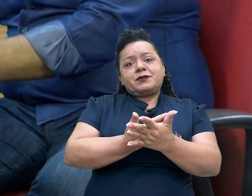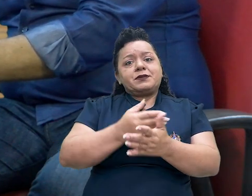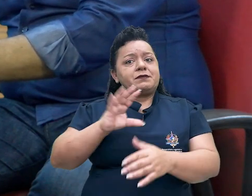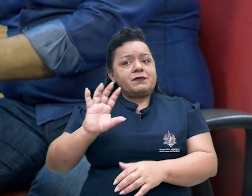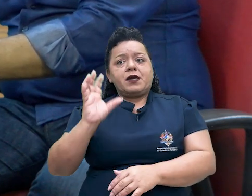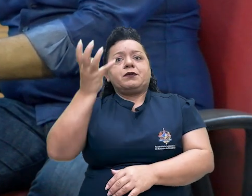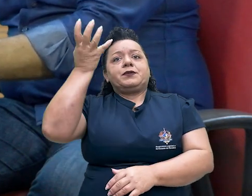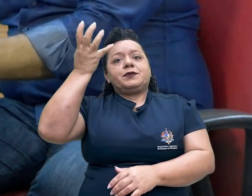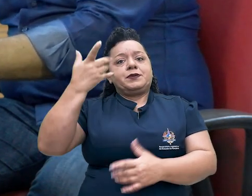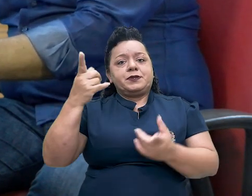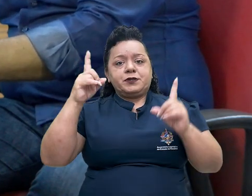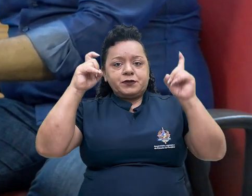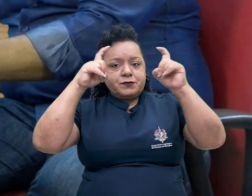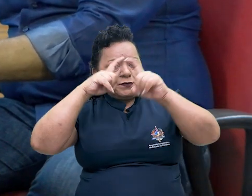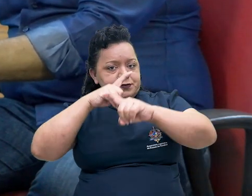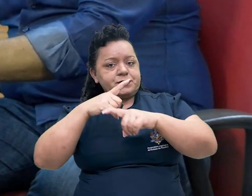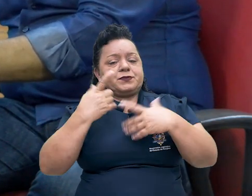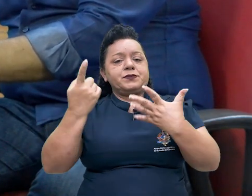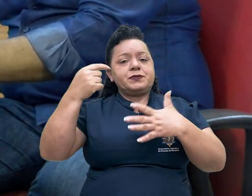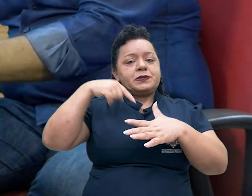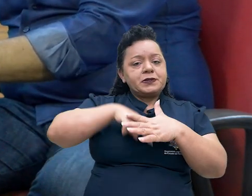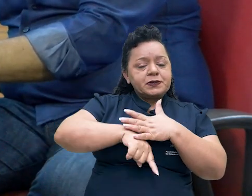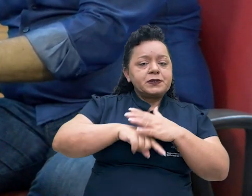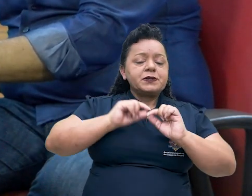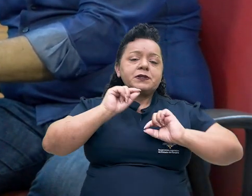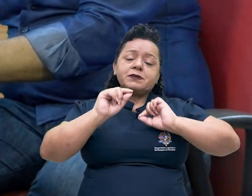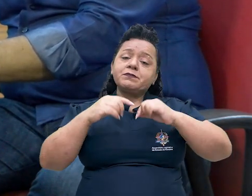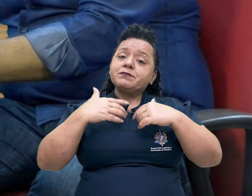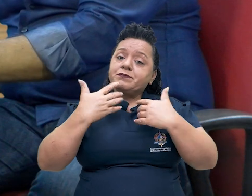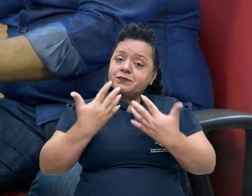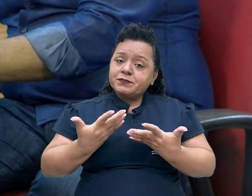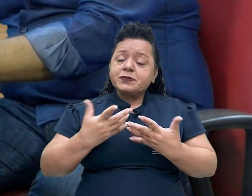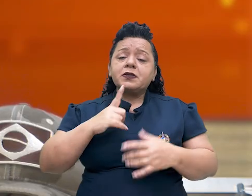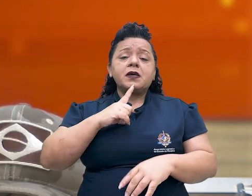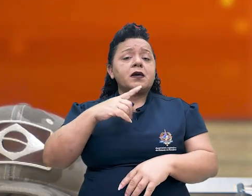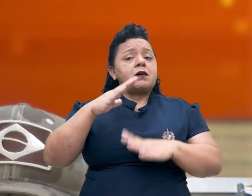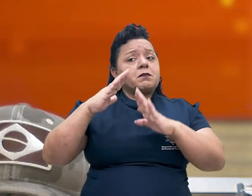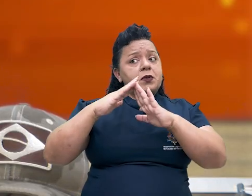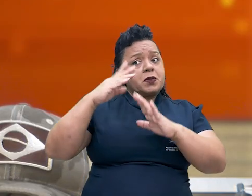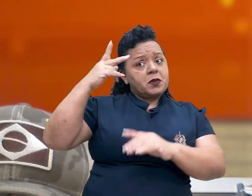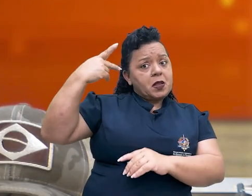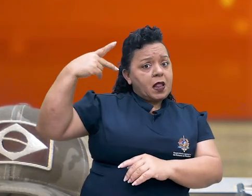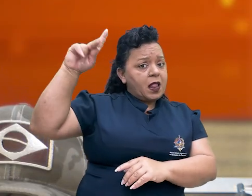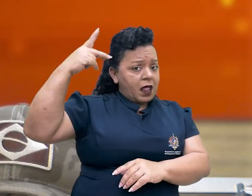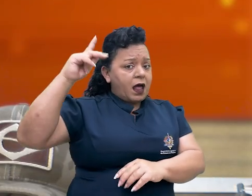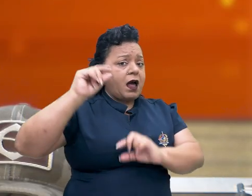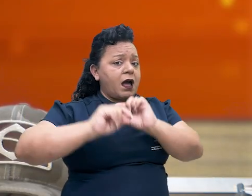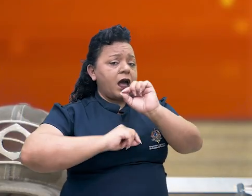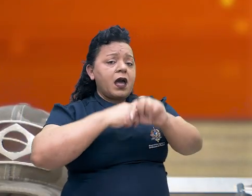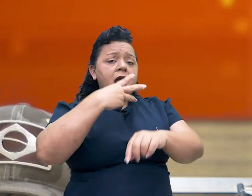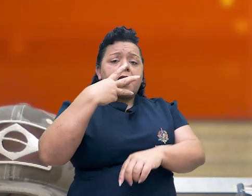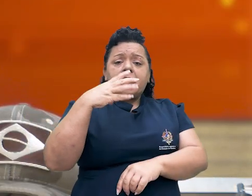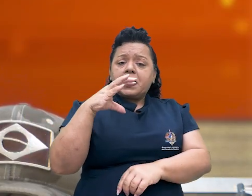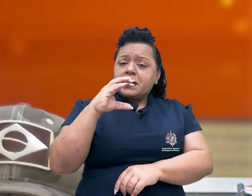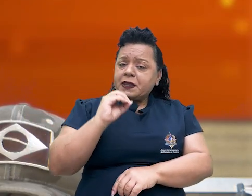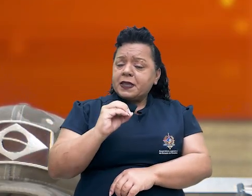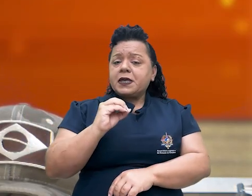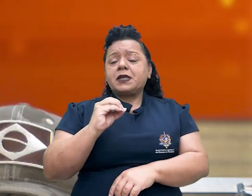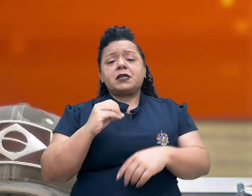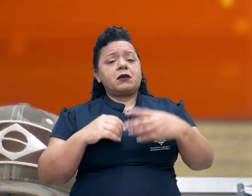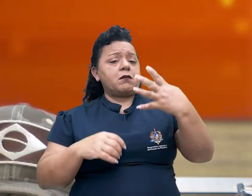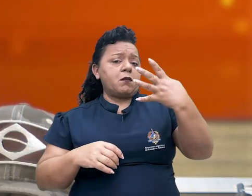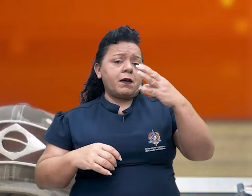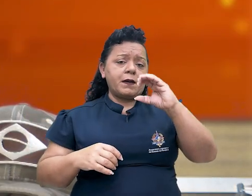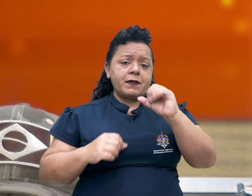que ele não acredita que vai passar por dificuldade sim é é aí como tem moradores ali de 30 40 anos né